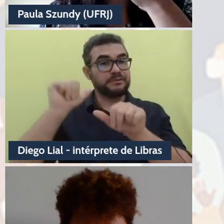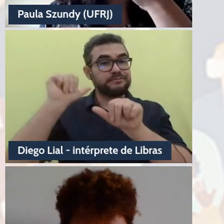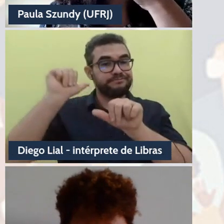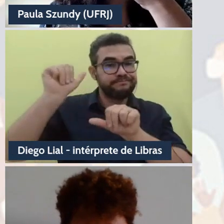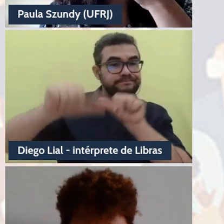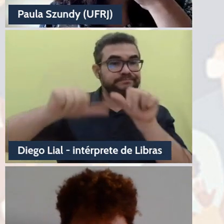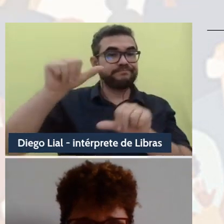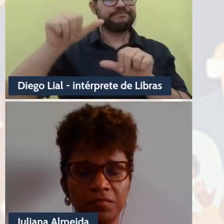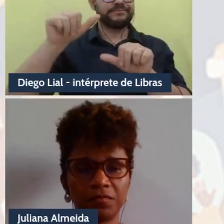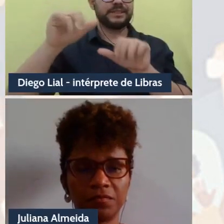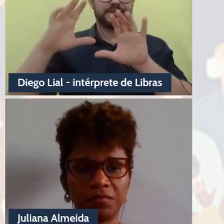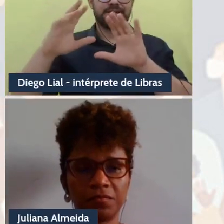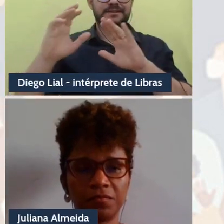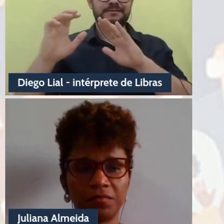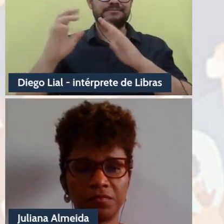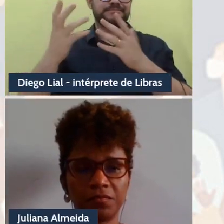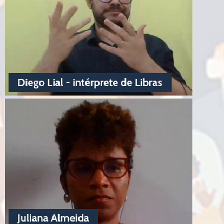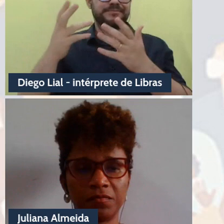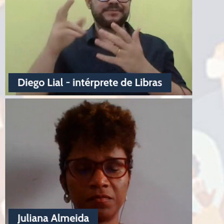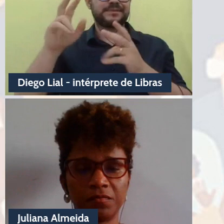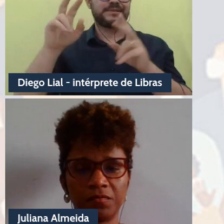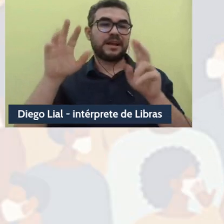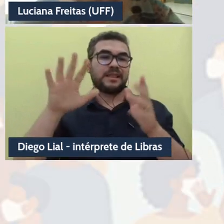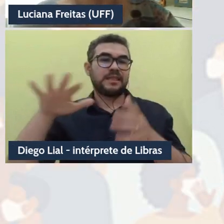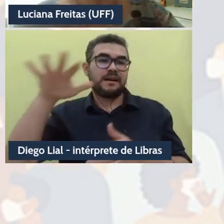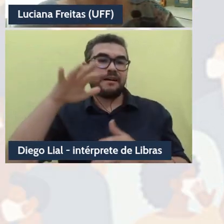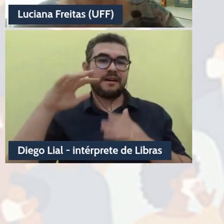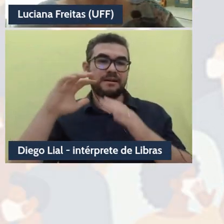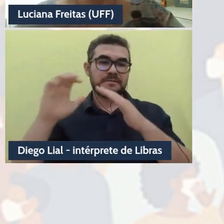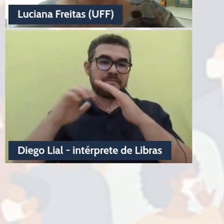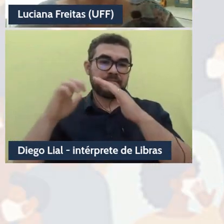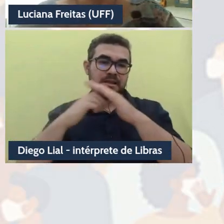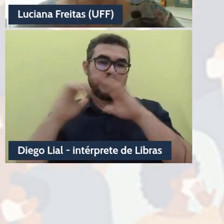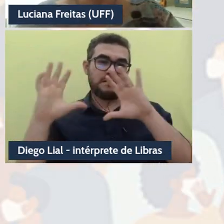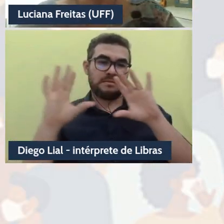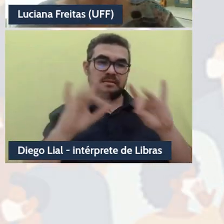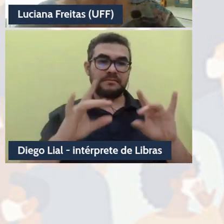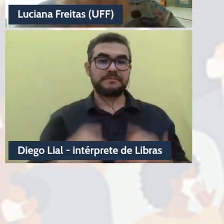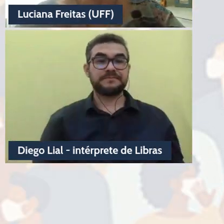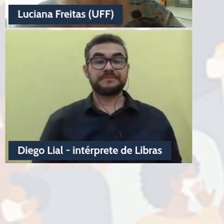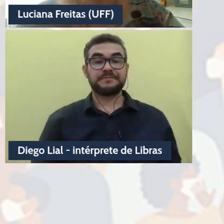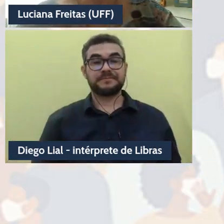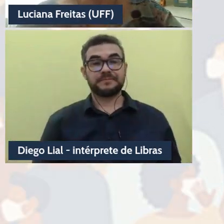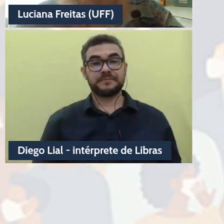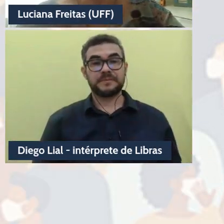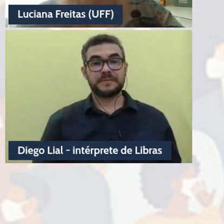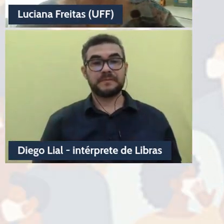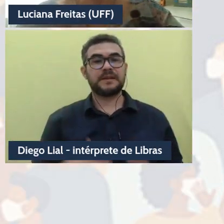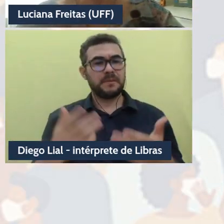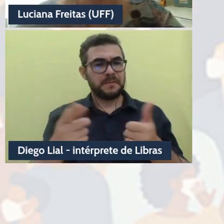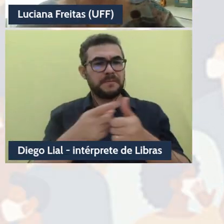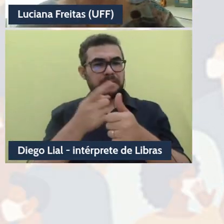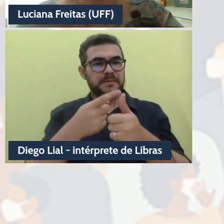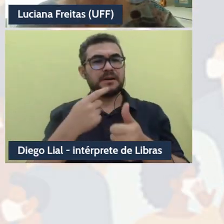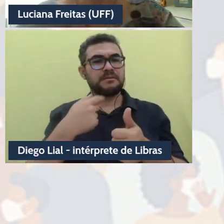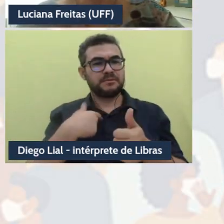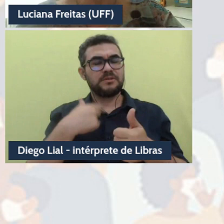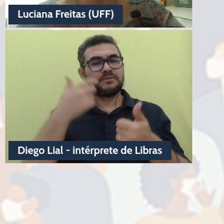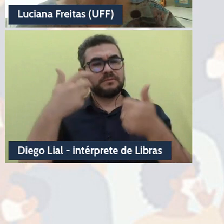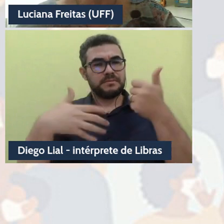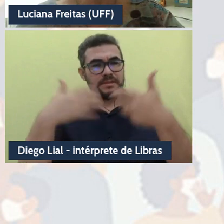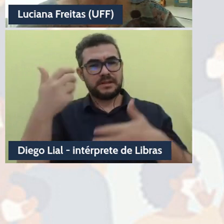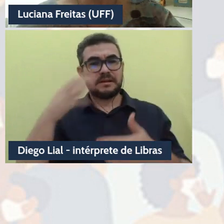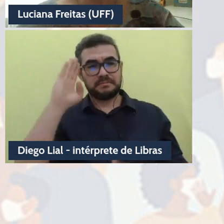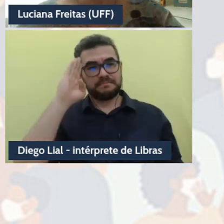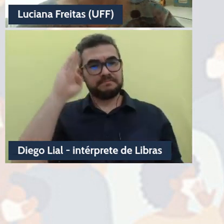tá? Bom, o que que eu vou falar aqui, então? Reflexões sobre as principais políticas públicas educativas do âmbito federal brasileiro